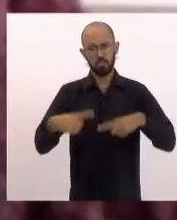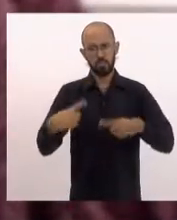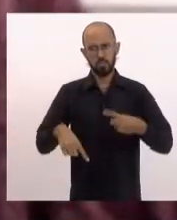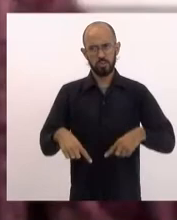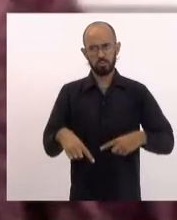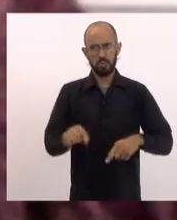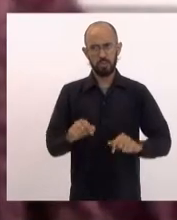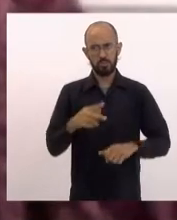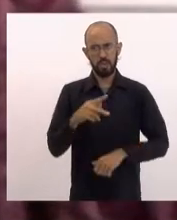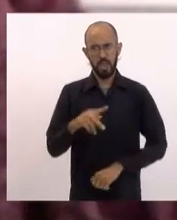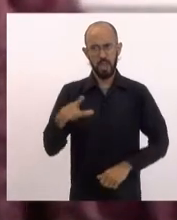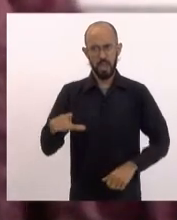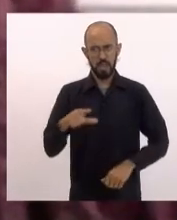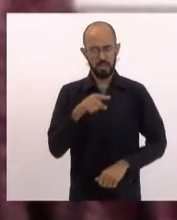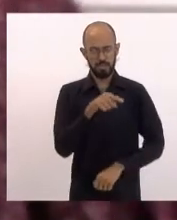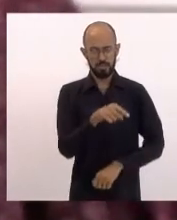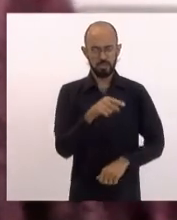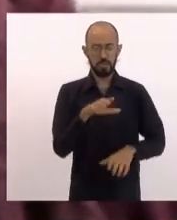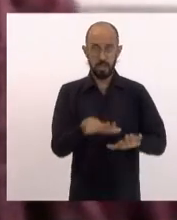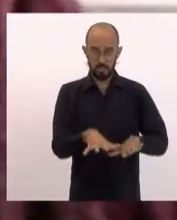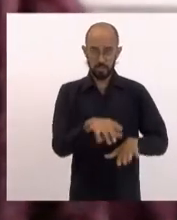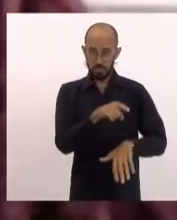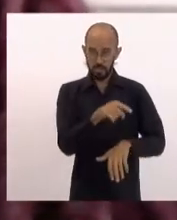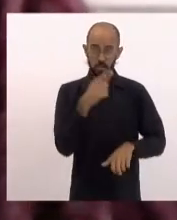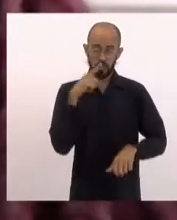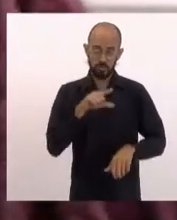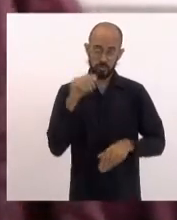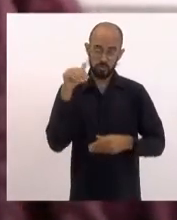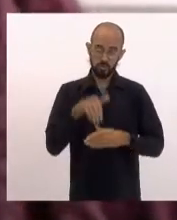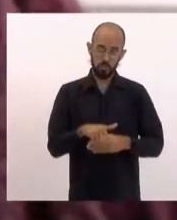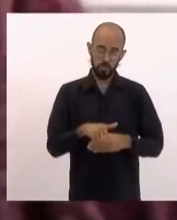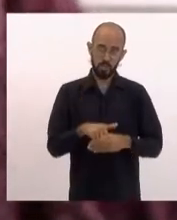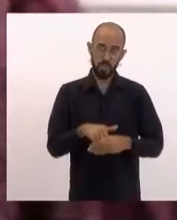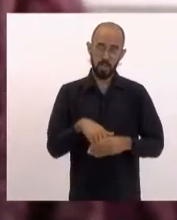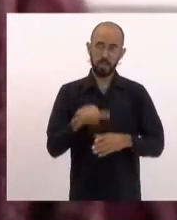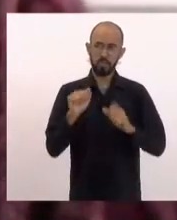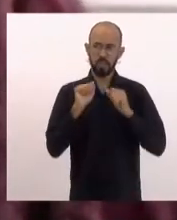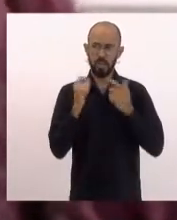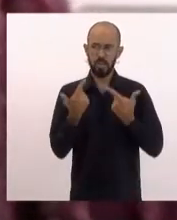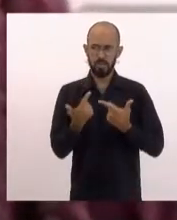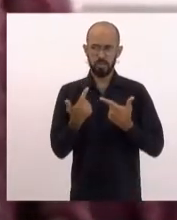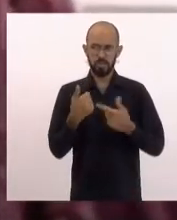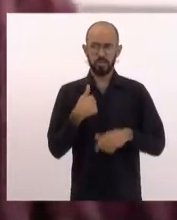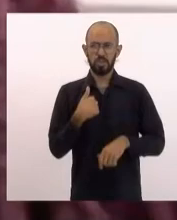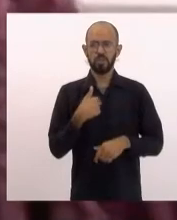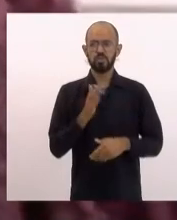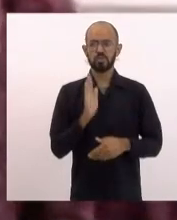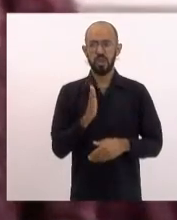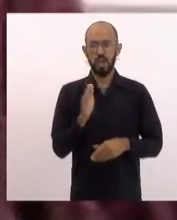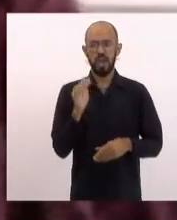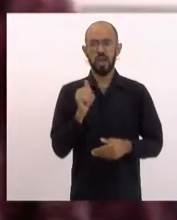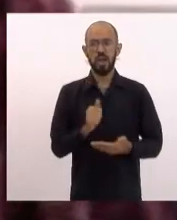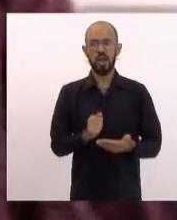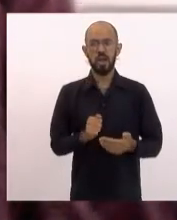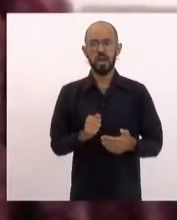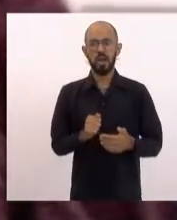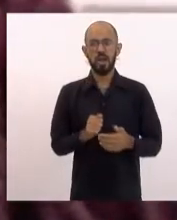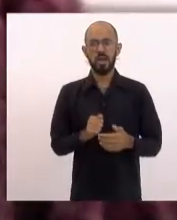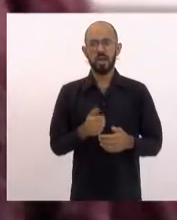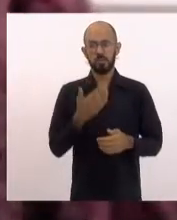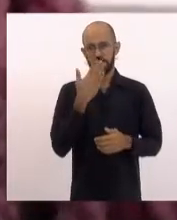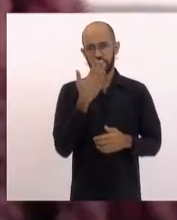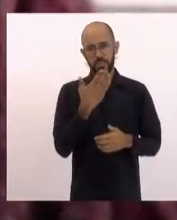de tanta sensibilidade, possam ser votados no plenário da casa. Eu já aproveito, viu, Tia Ju, para deixar aqui o meu pedido